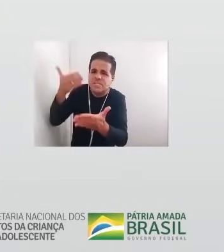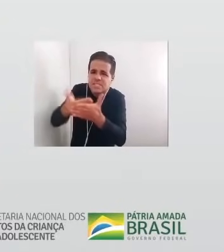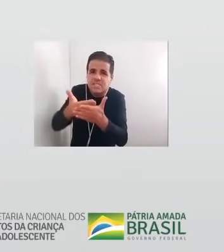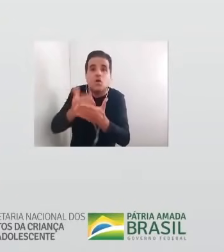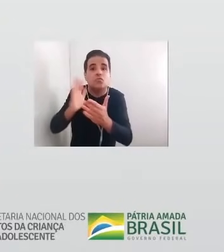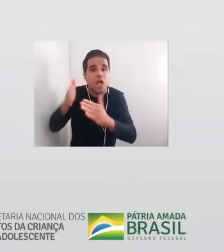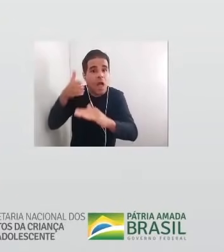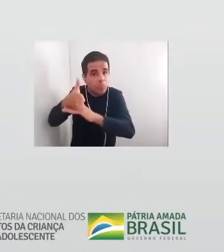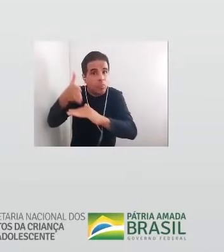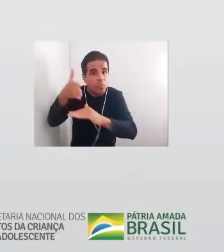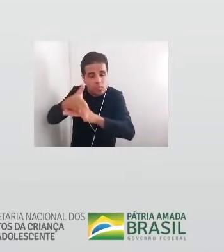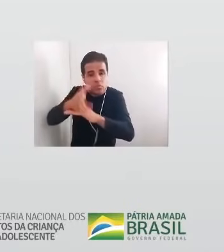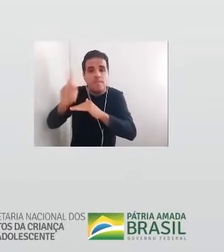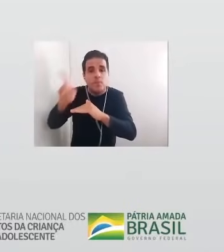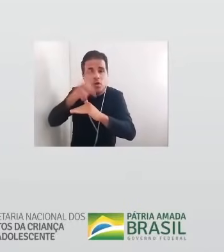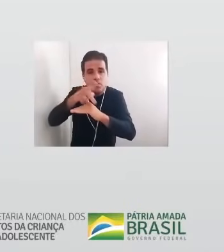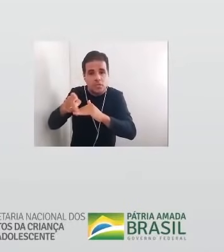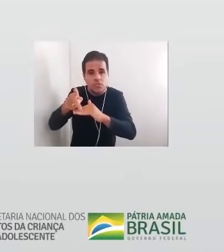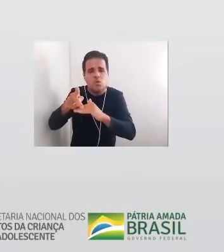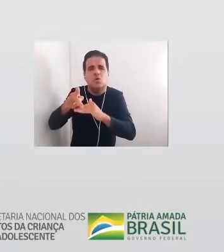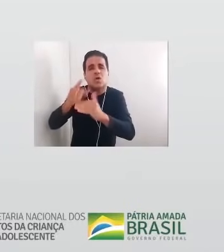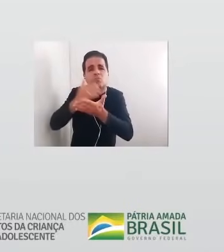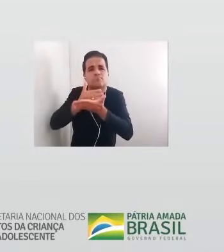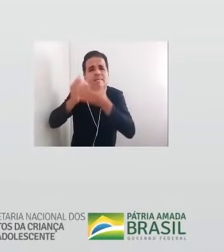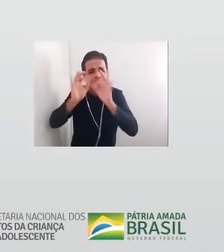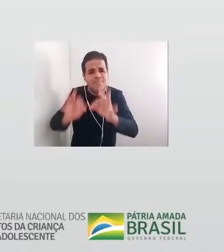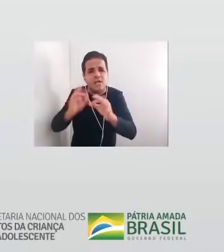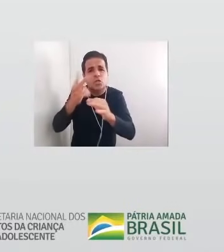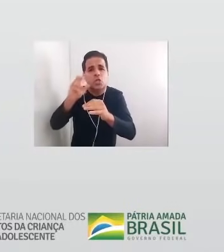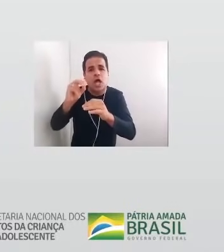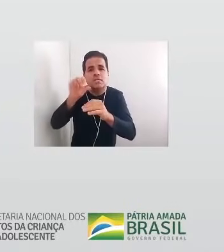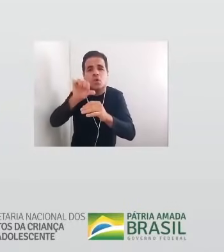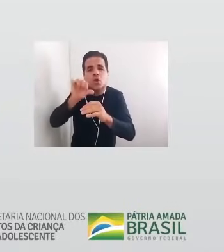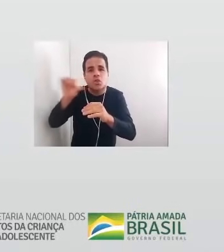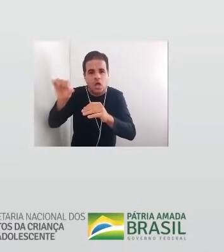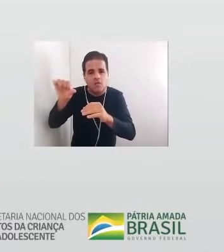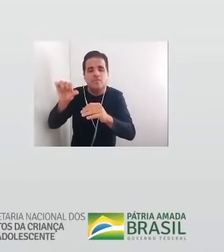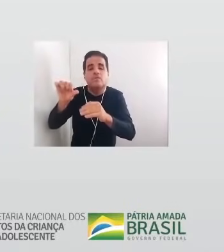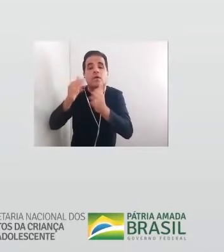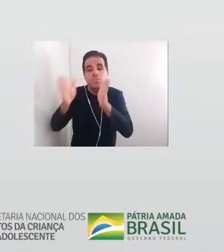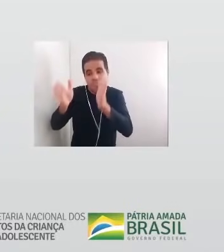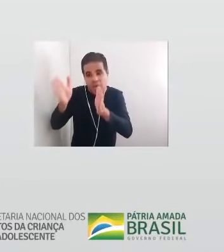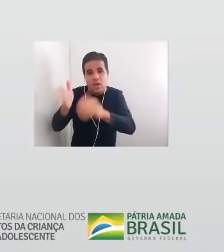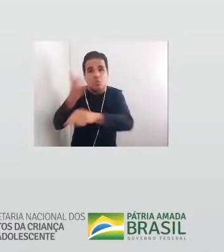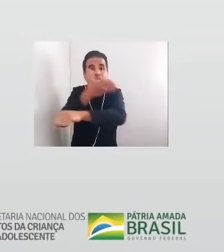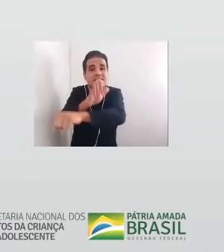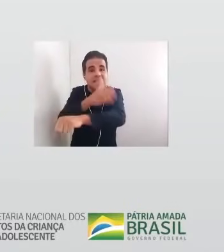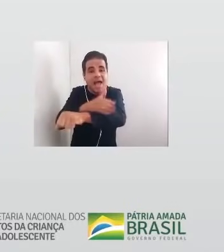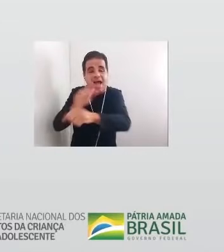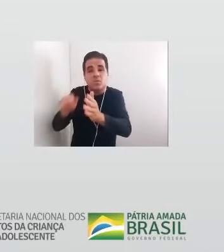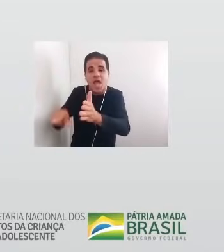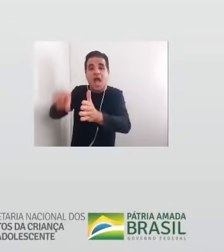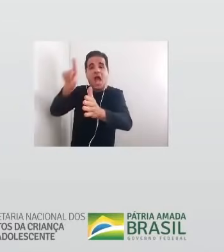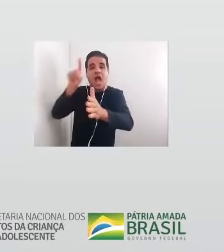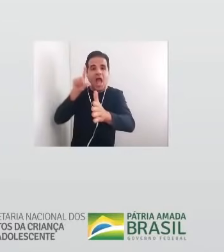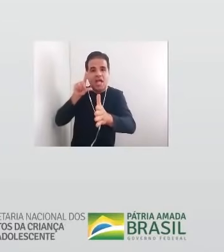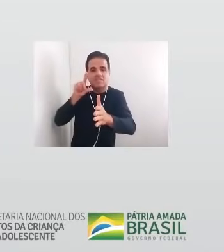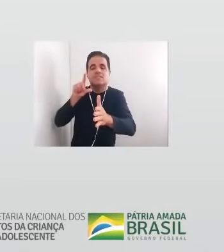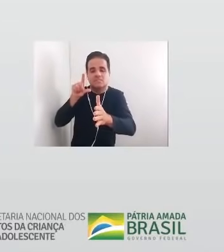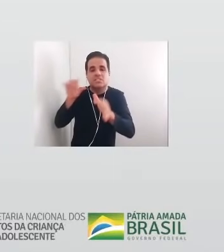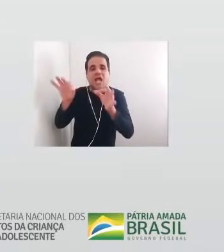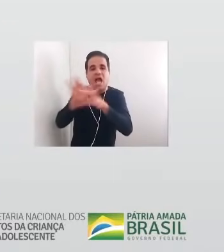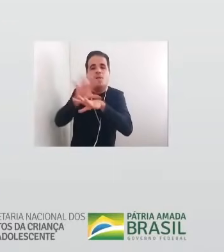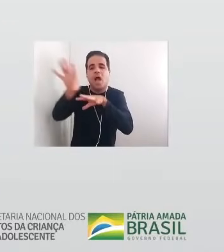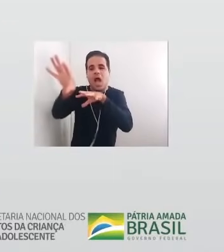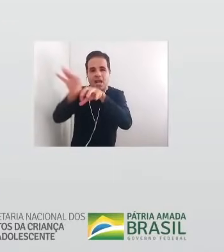como professora desde 2009, mesmo no período de estágio e antes de concluir a graduação. Então, durante